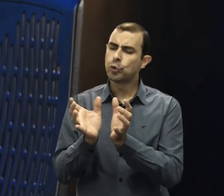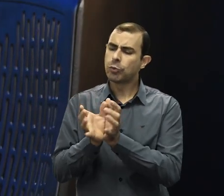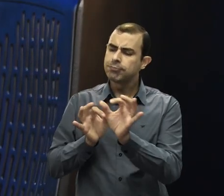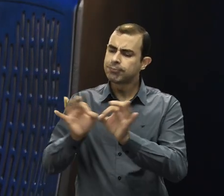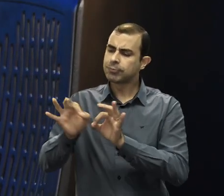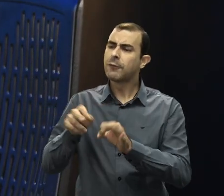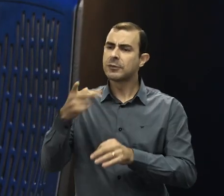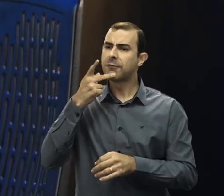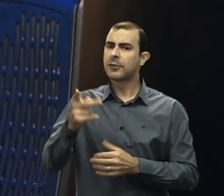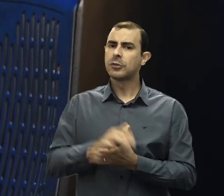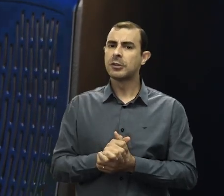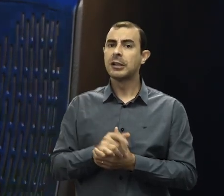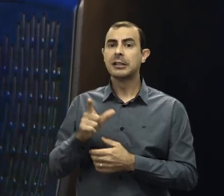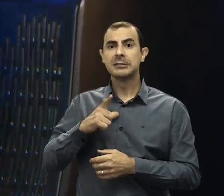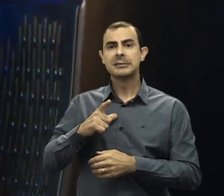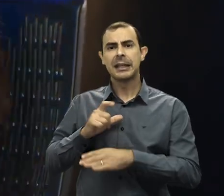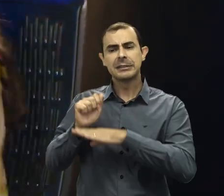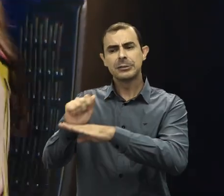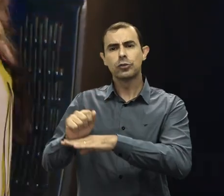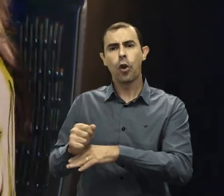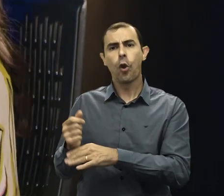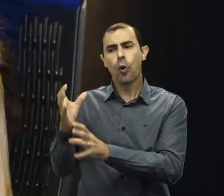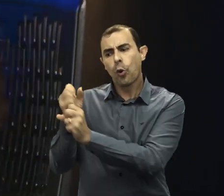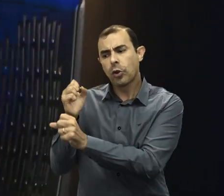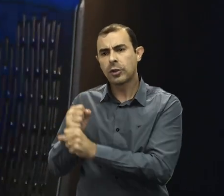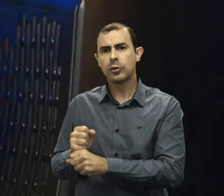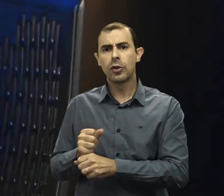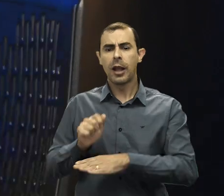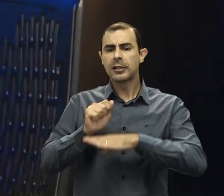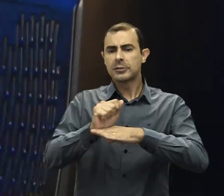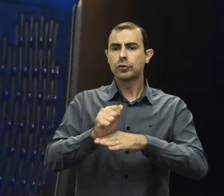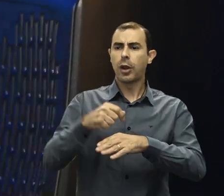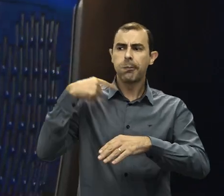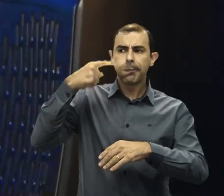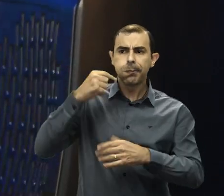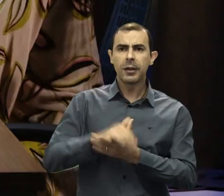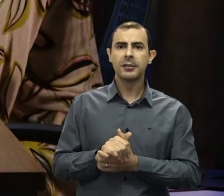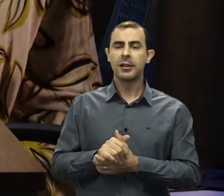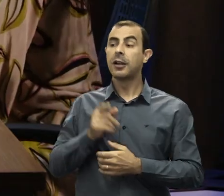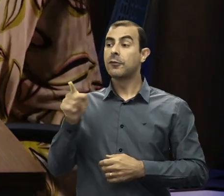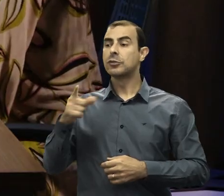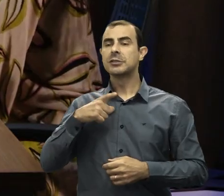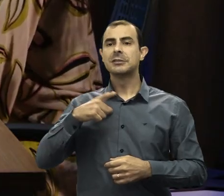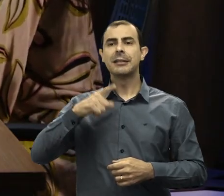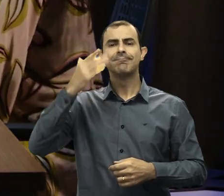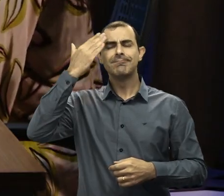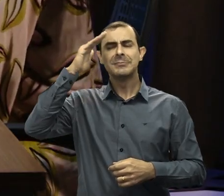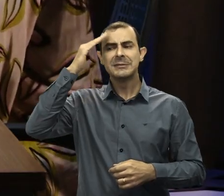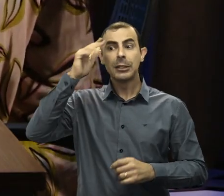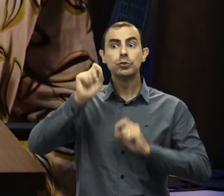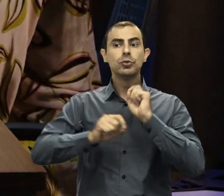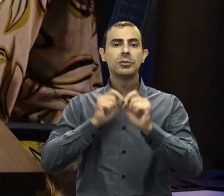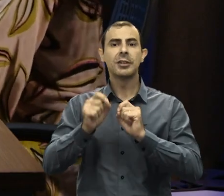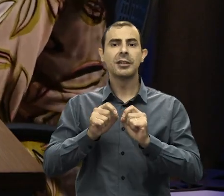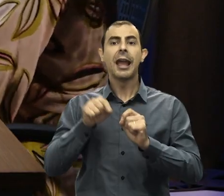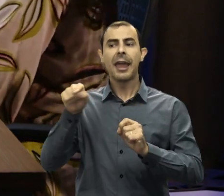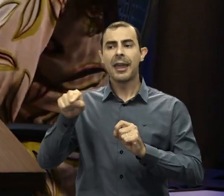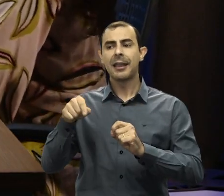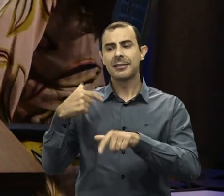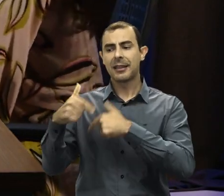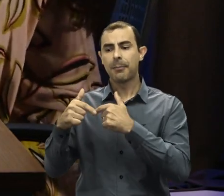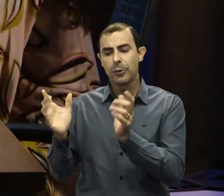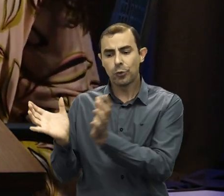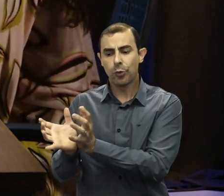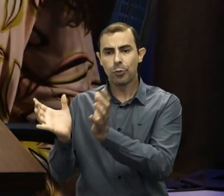que você mesmo está citando, né, tem ali o contador, tem o advogado, você tem já esse entendimento da importância